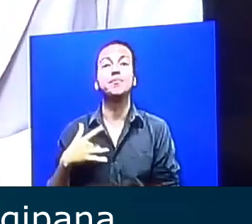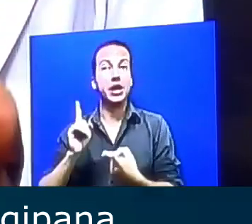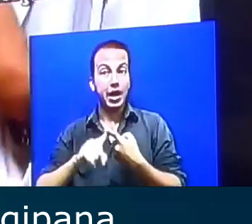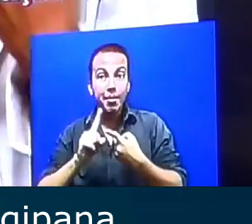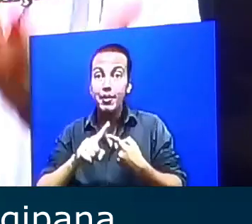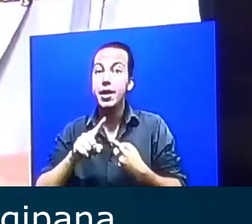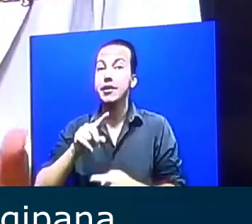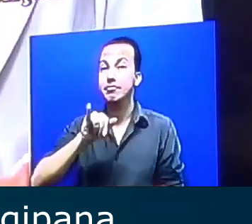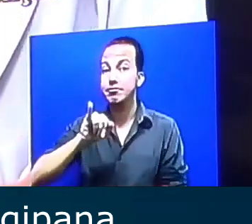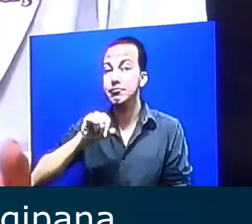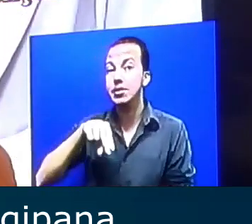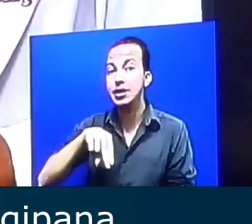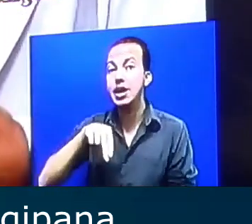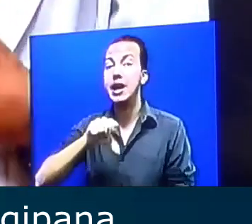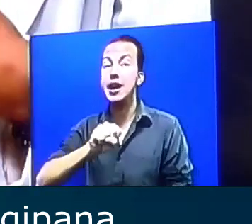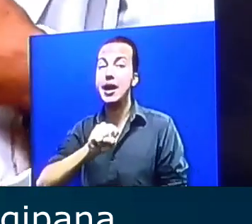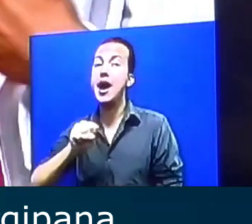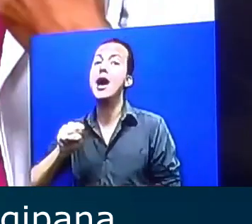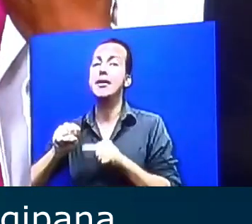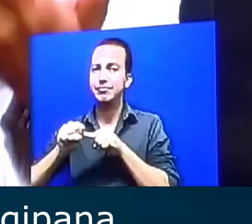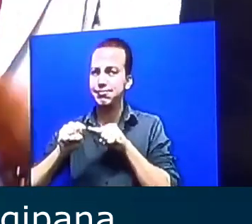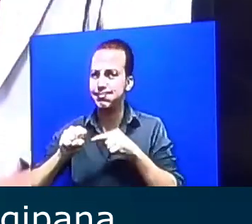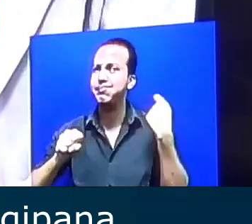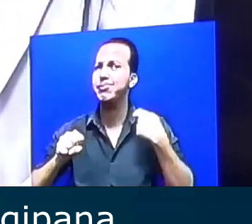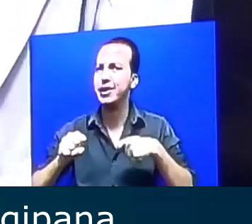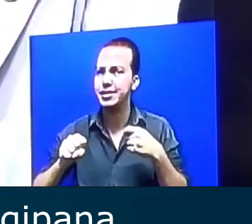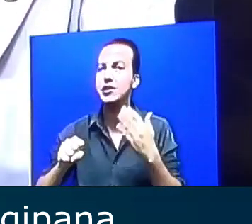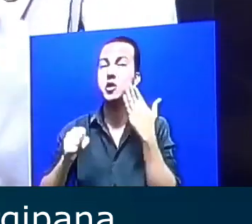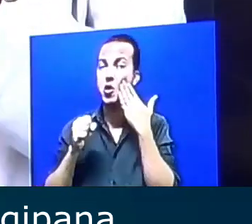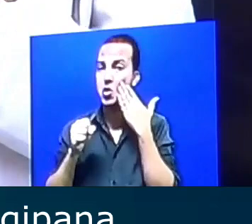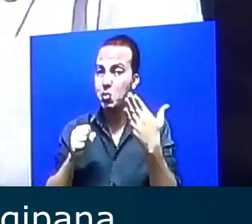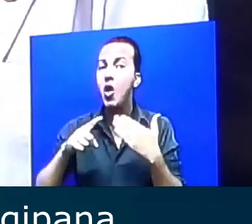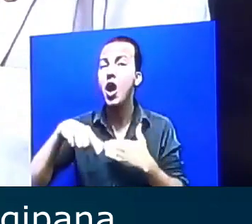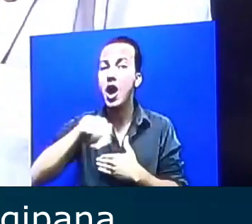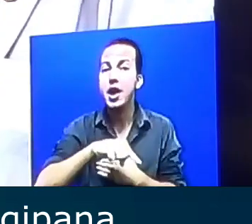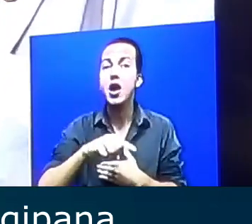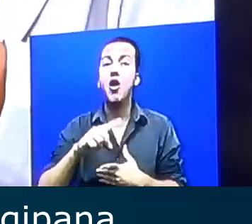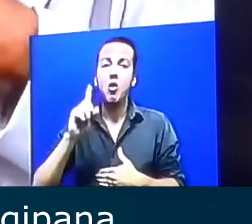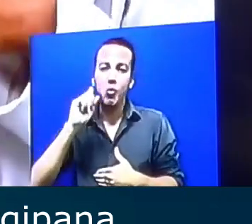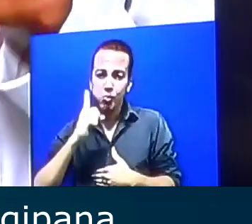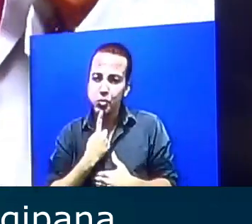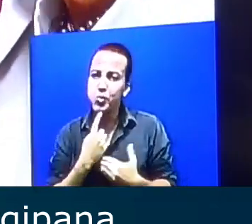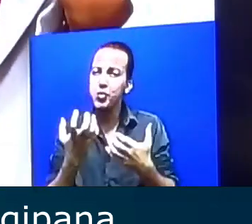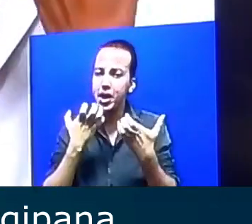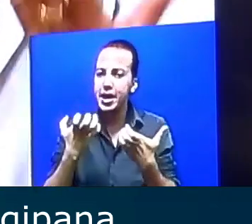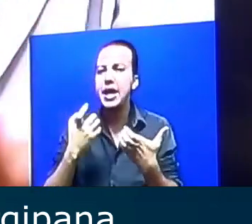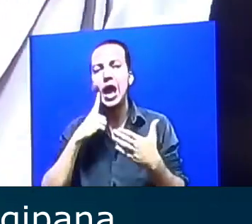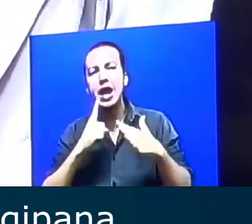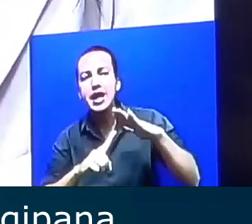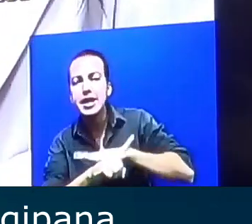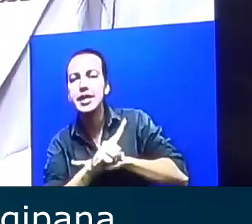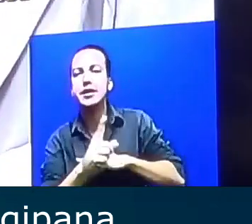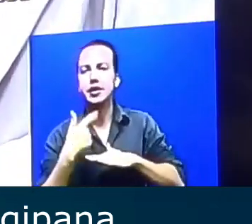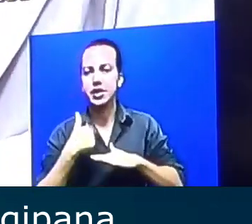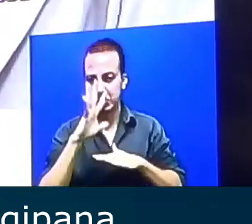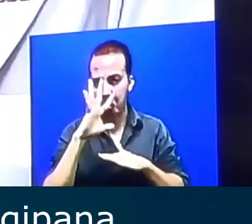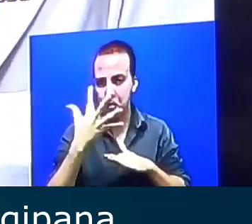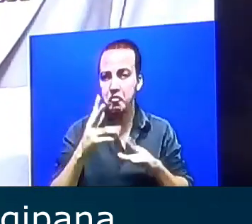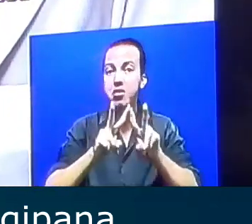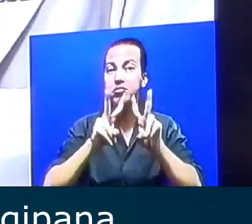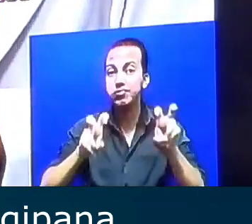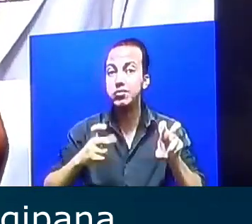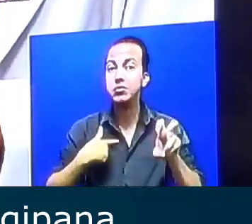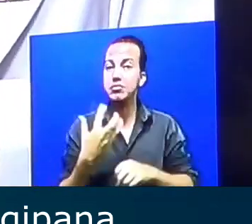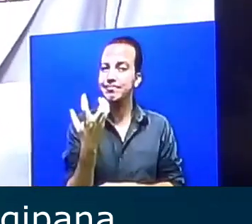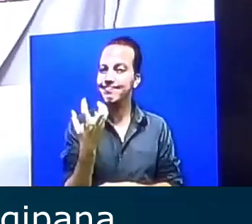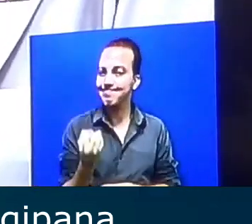INSS, né? Eu preciso chamar aqui a atenção, onde os surdos são atendidos para que eles possam receber o BPC. A gente sabe que não existe, né, um atendimento adequado